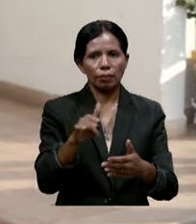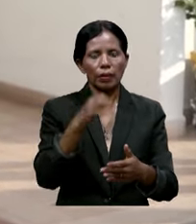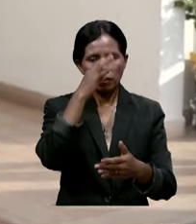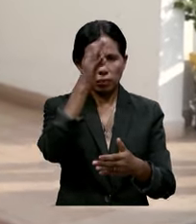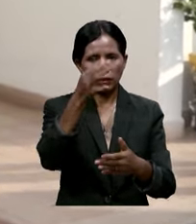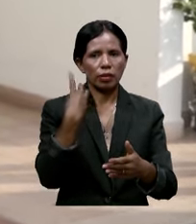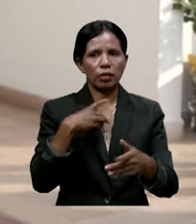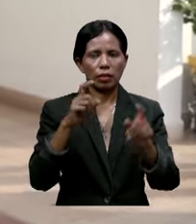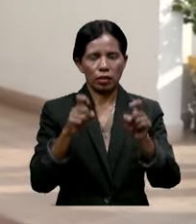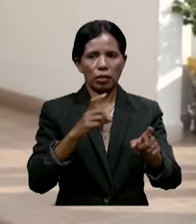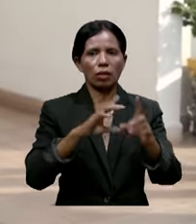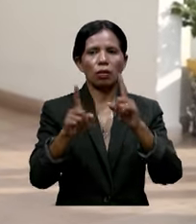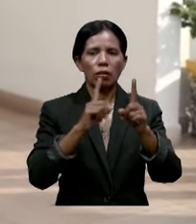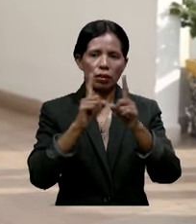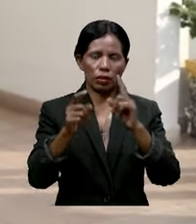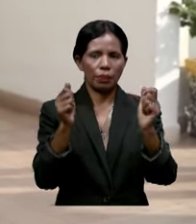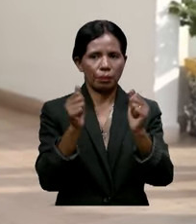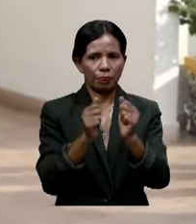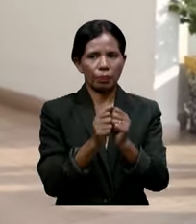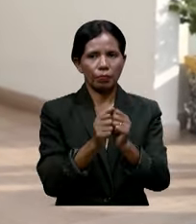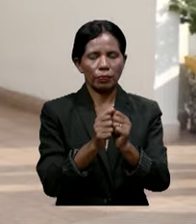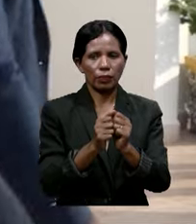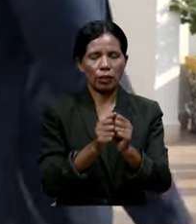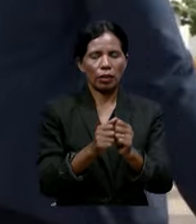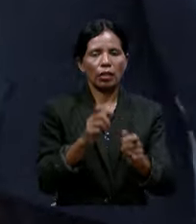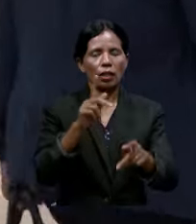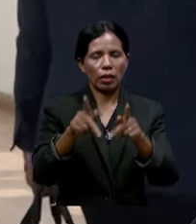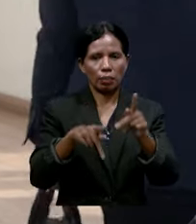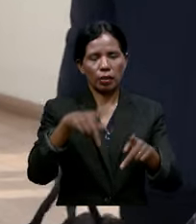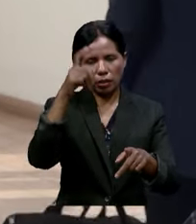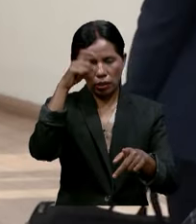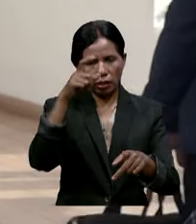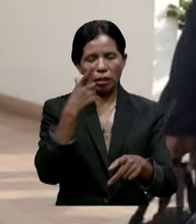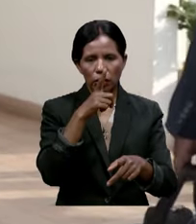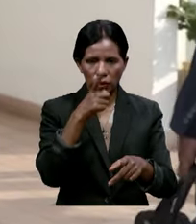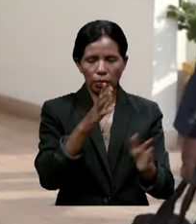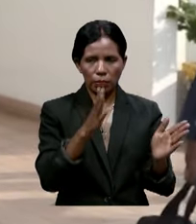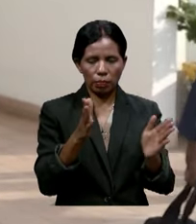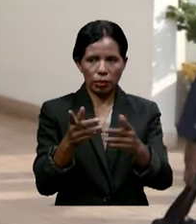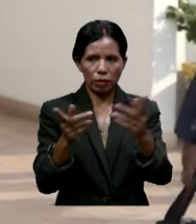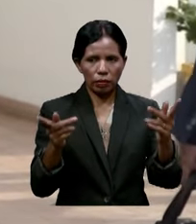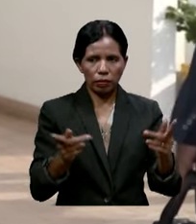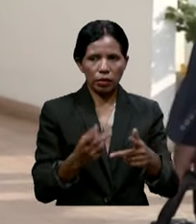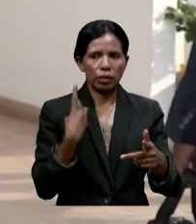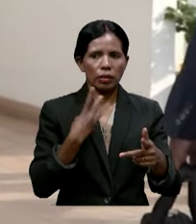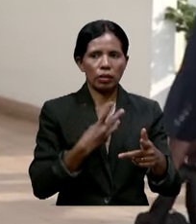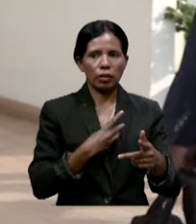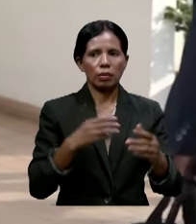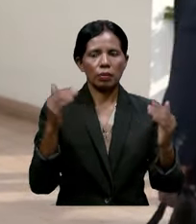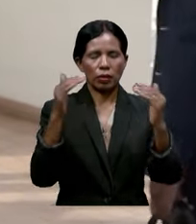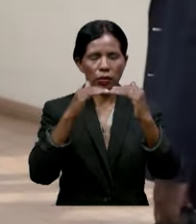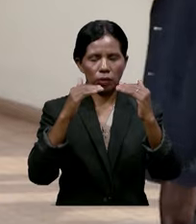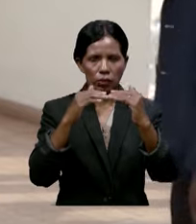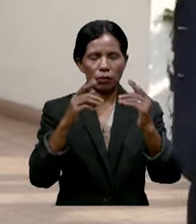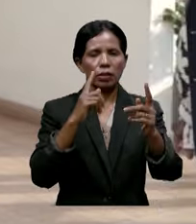ite tem que kulia ho linguistik sira para sira bela prepara condição e também bela congresso teto